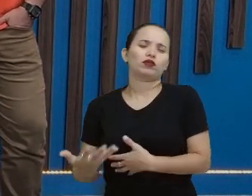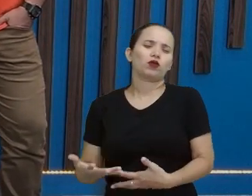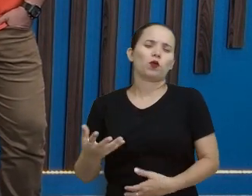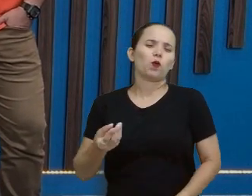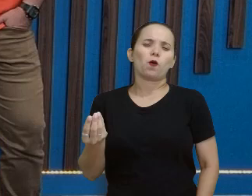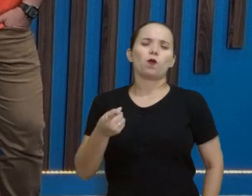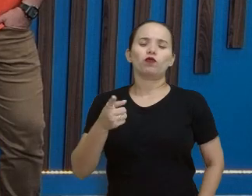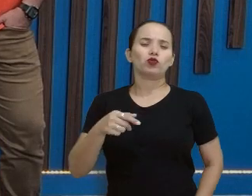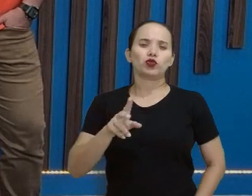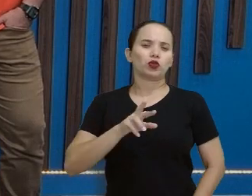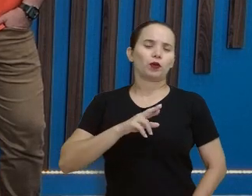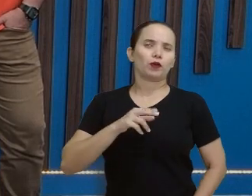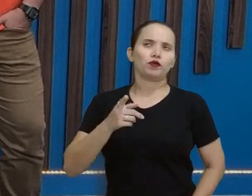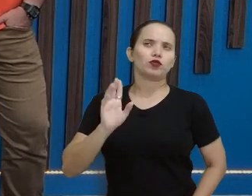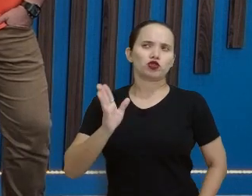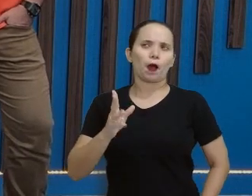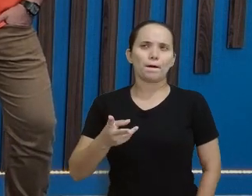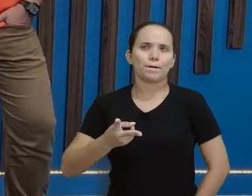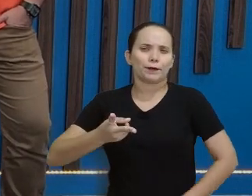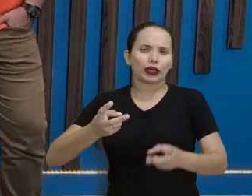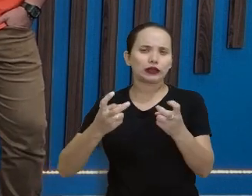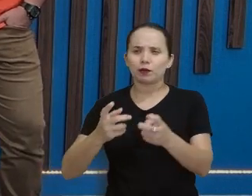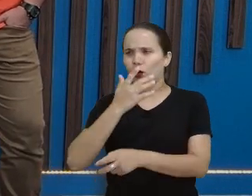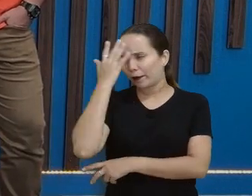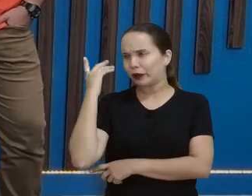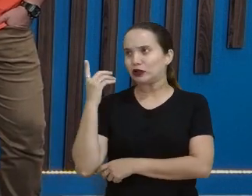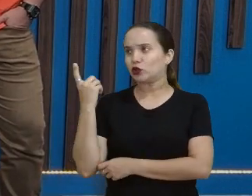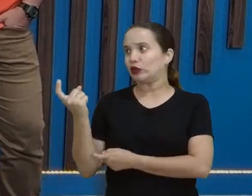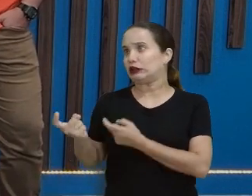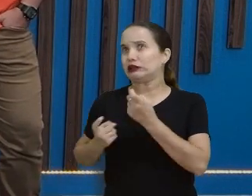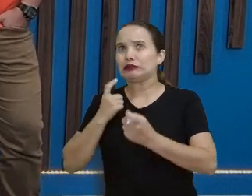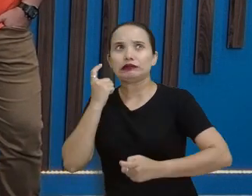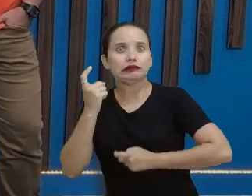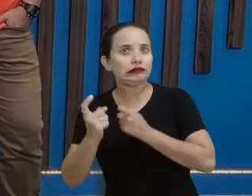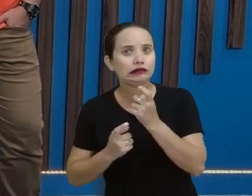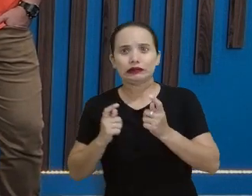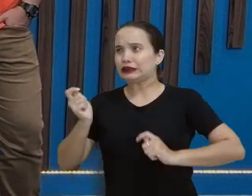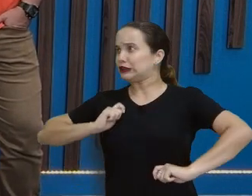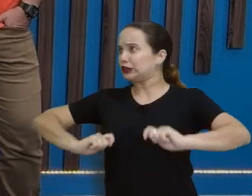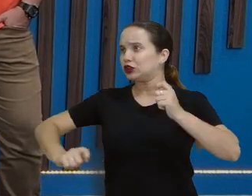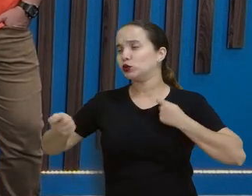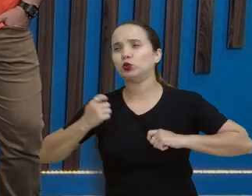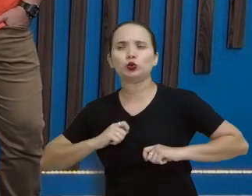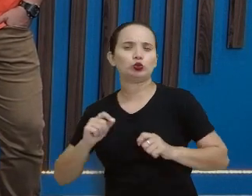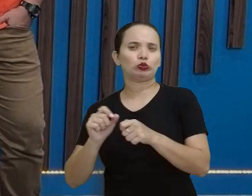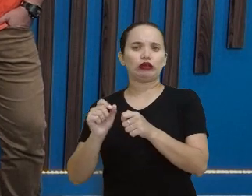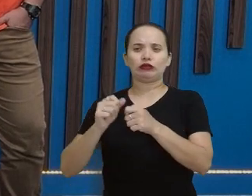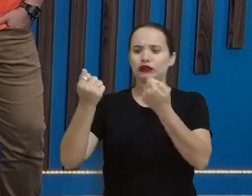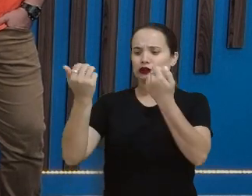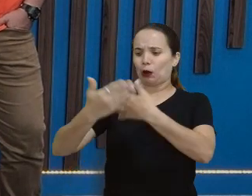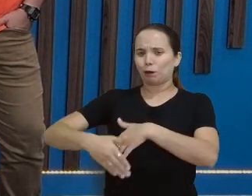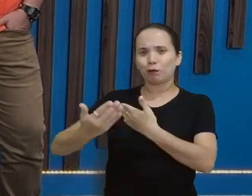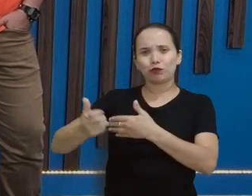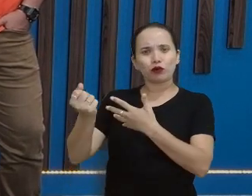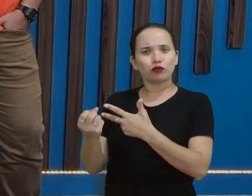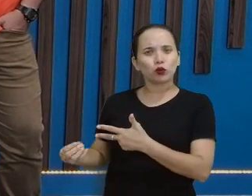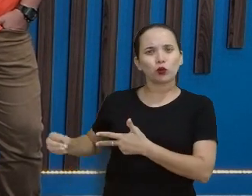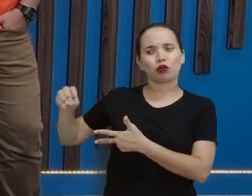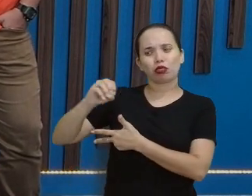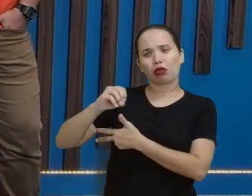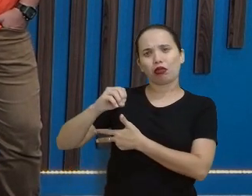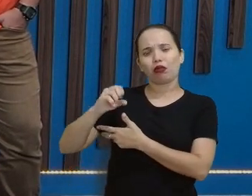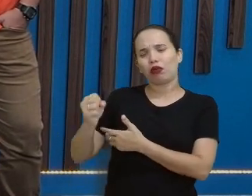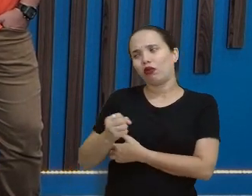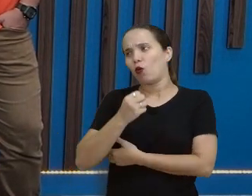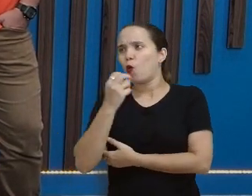pessoas pirando mesmo porque vão fazer o Enem, ou porque quantas vezes você se viu na